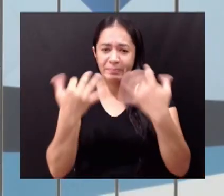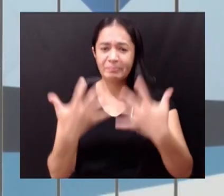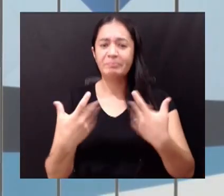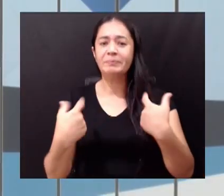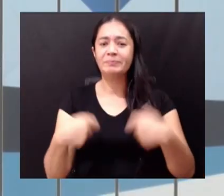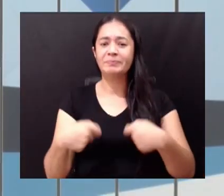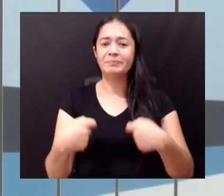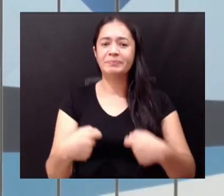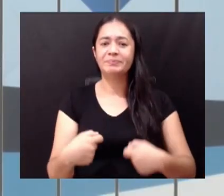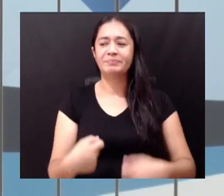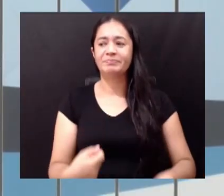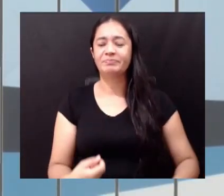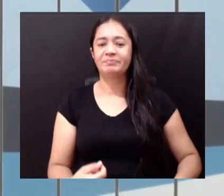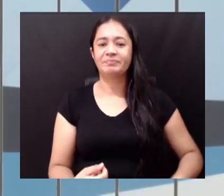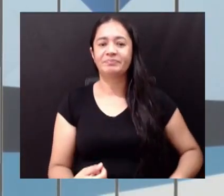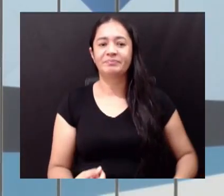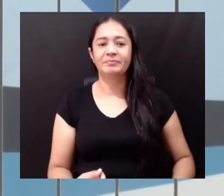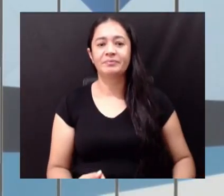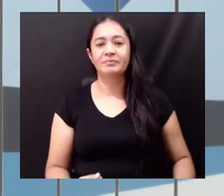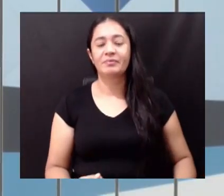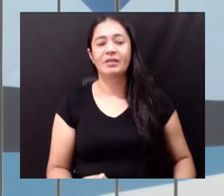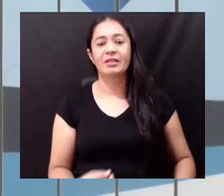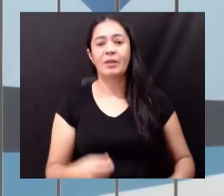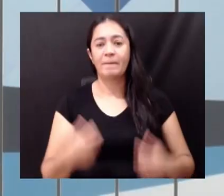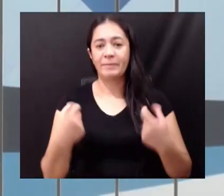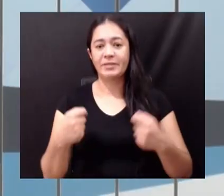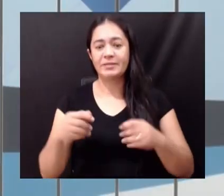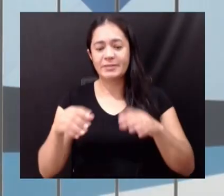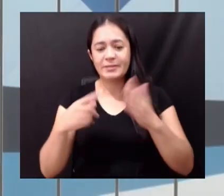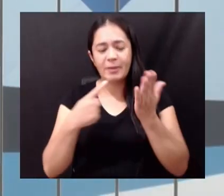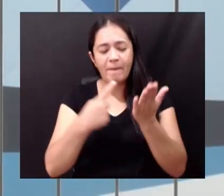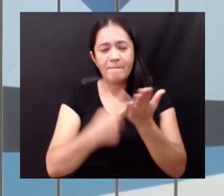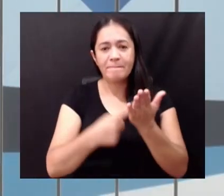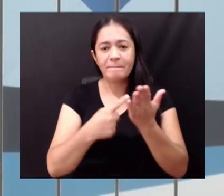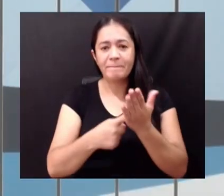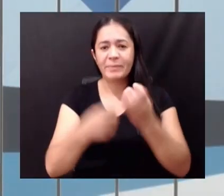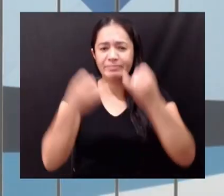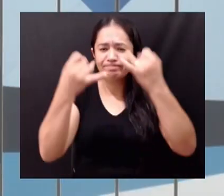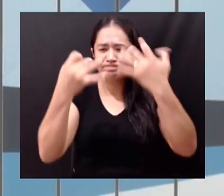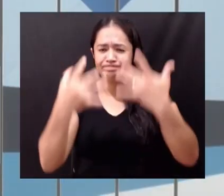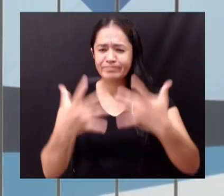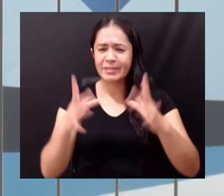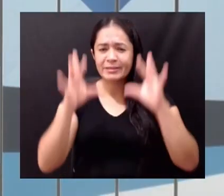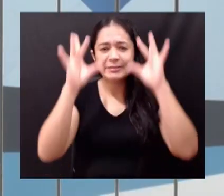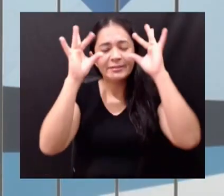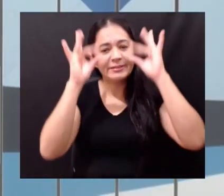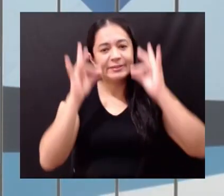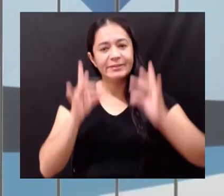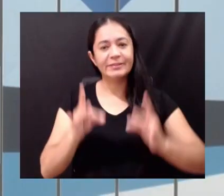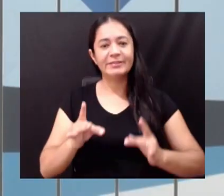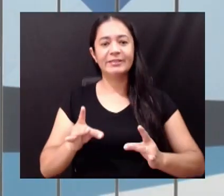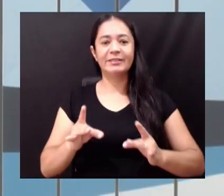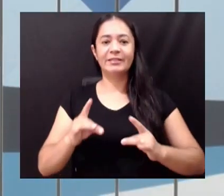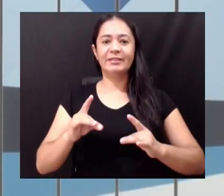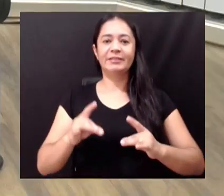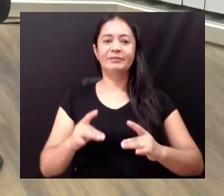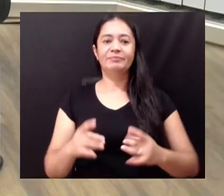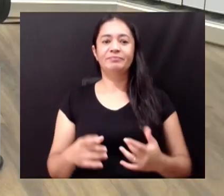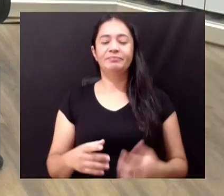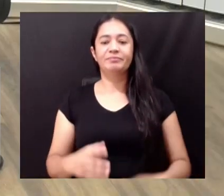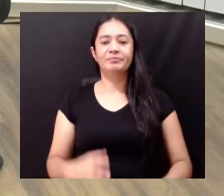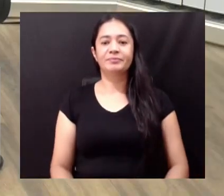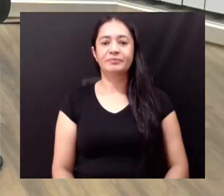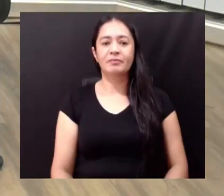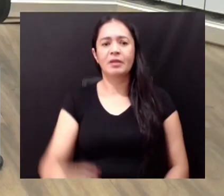Então, realinhar esses combinados vai ser um ponto fundamental para as empresas que querem fazer esse movimento. A principal dica